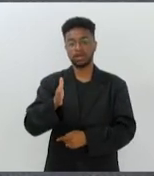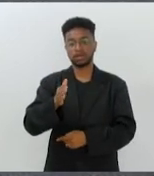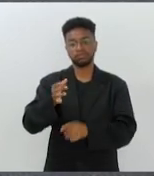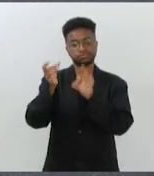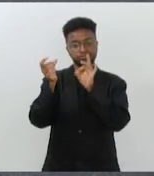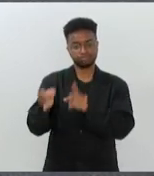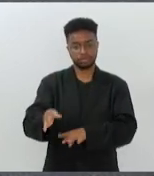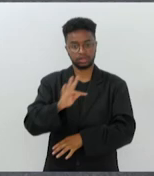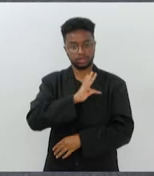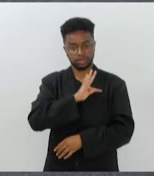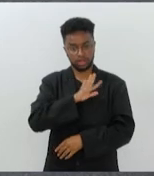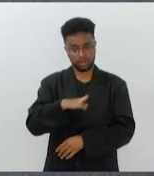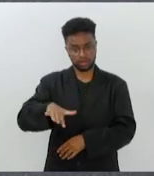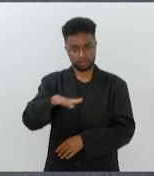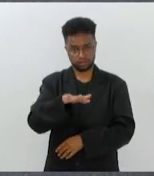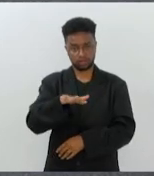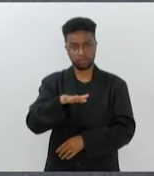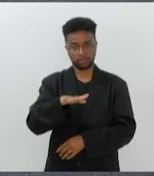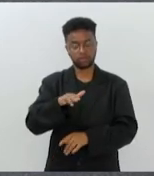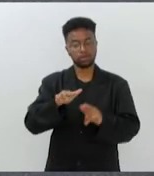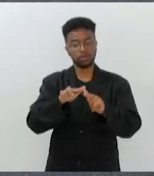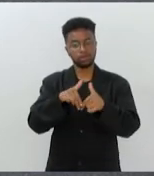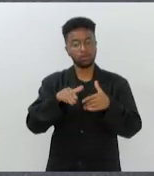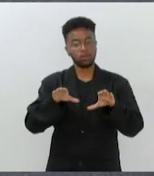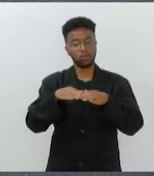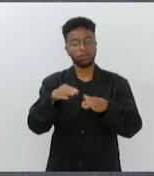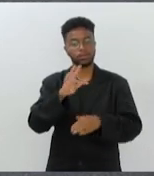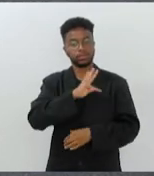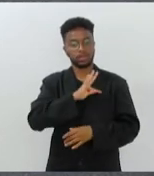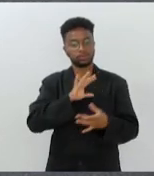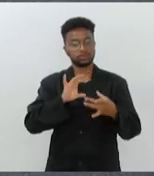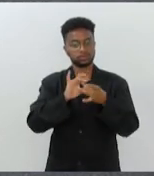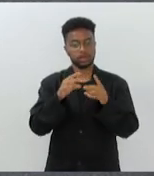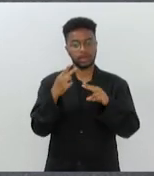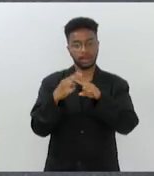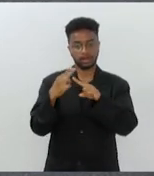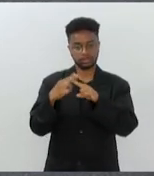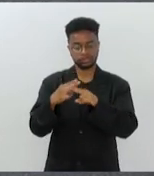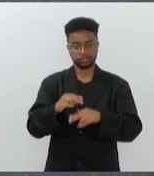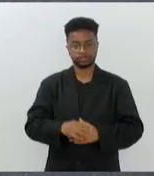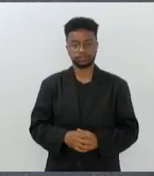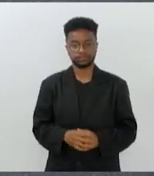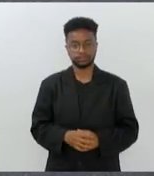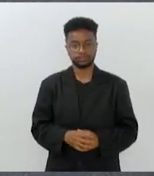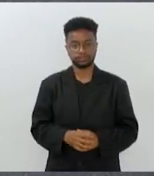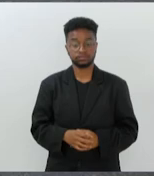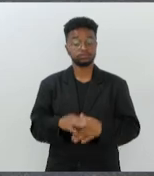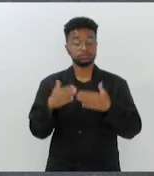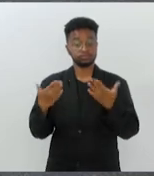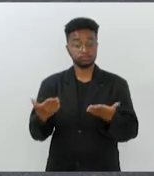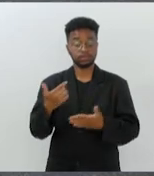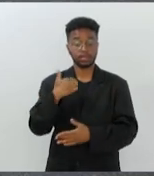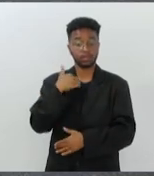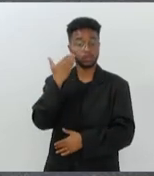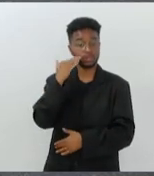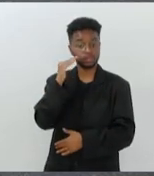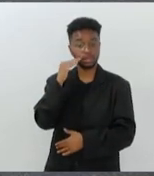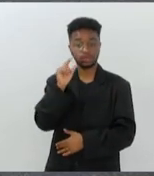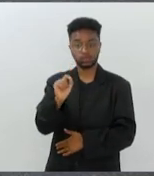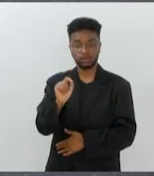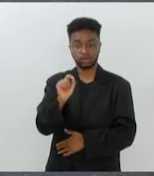rejeitada pelos técnicos da Caixa Econômica Federal. Eu entendo que